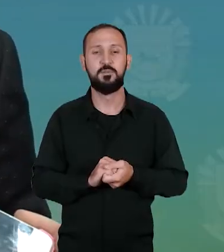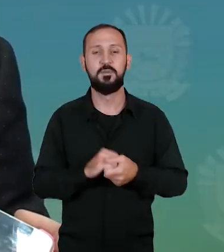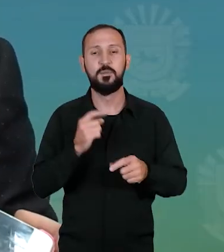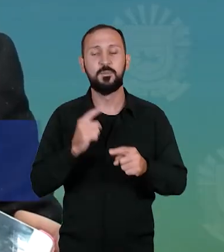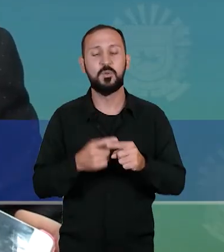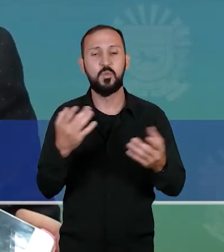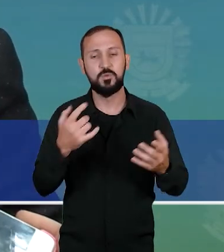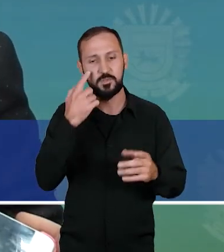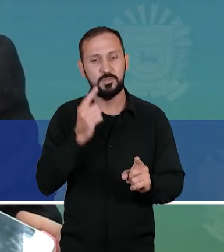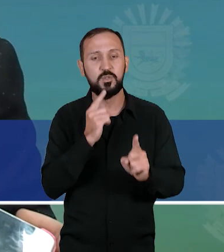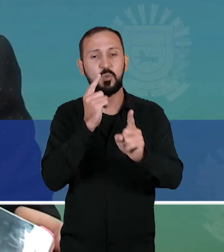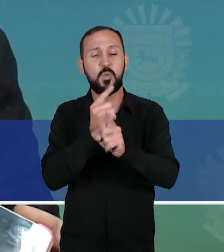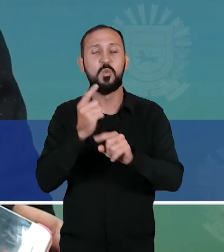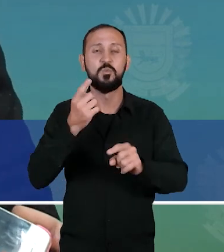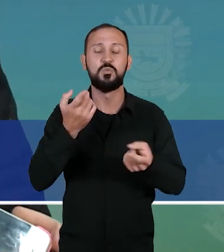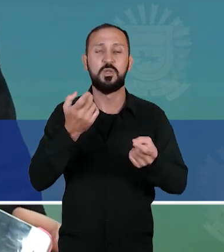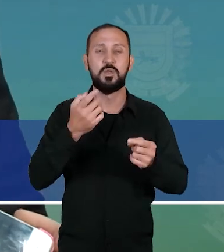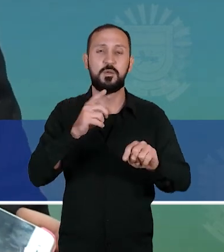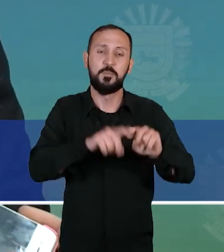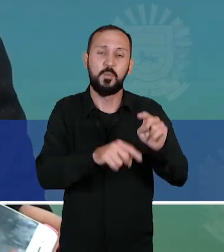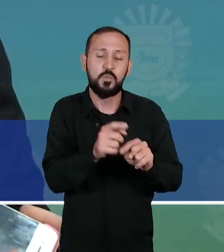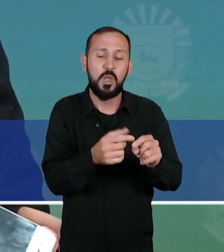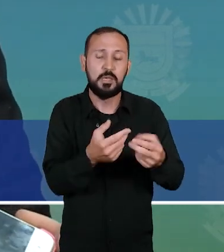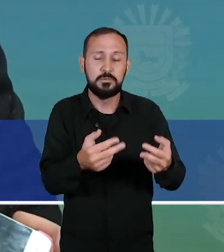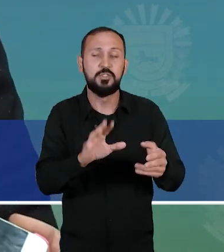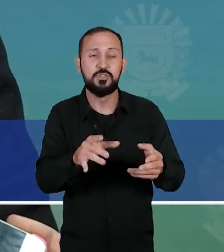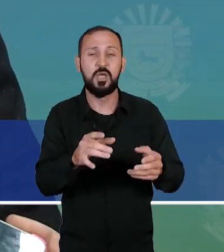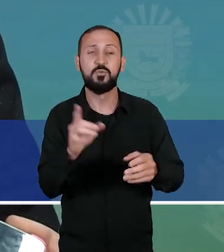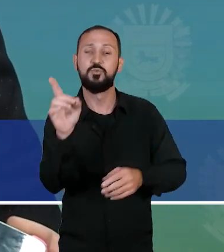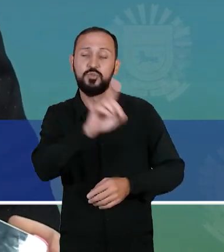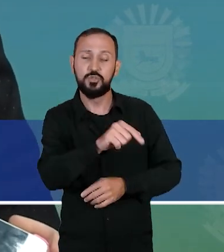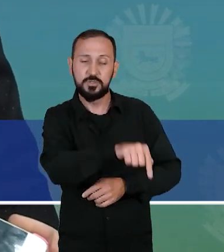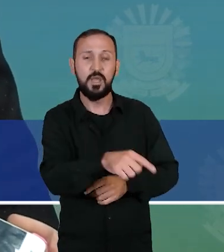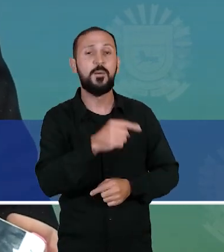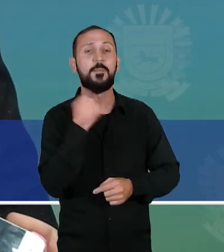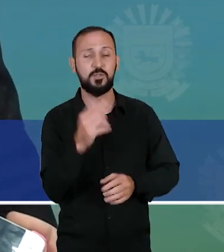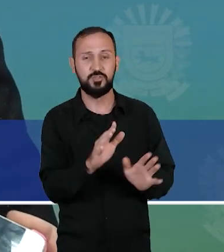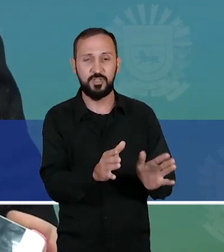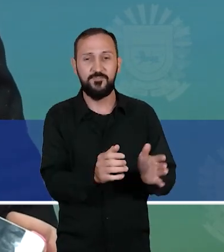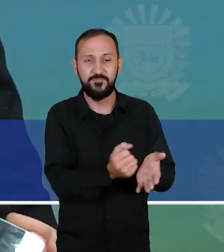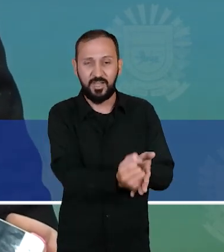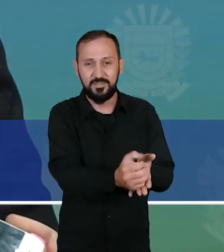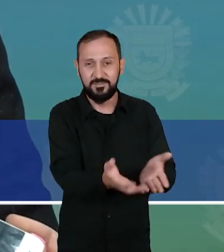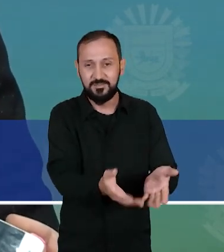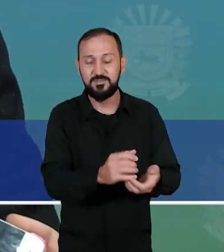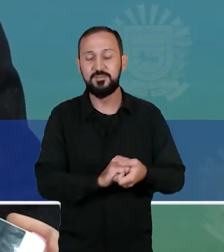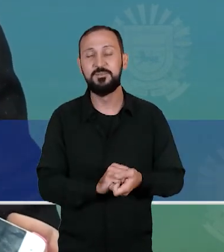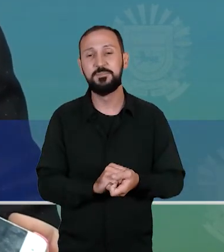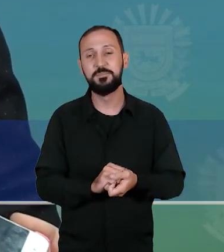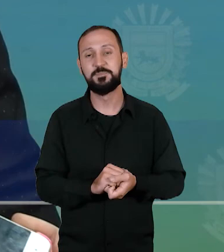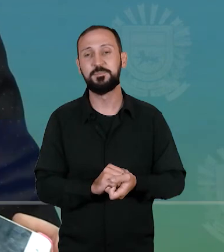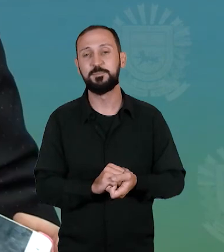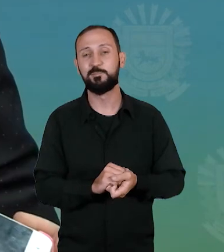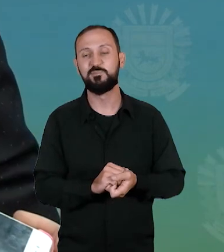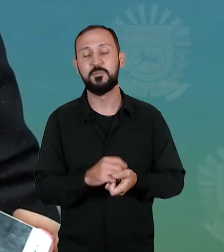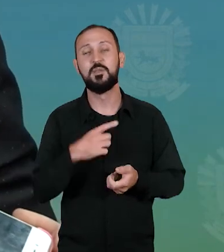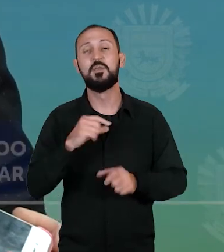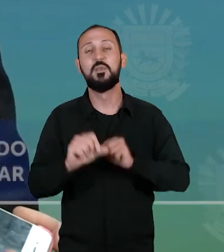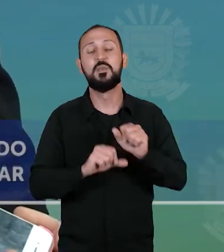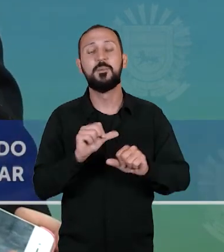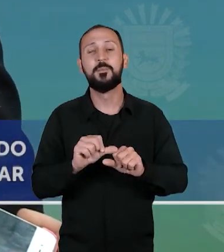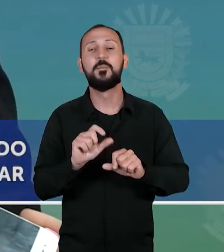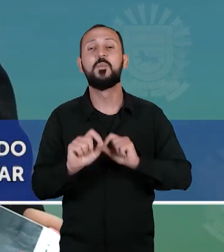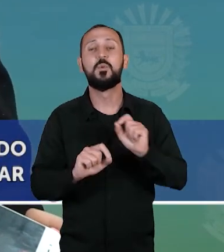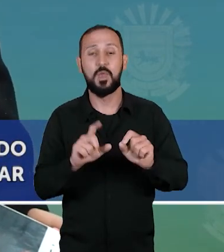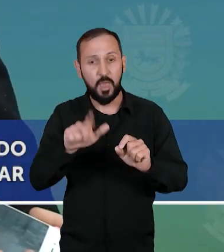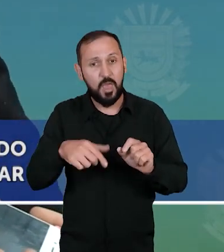Hoje em dia, o que se encontra muitos produtos vencidos nos mercados, principalmente, o pessoal do PROCON tem ido e multado. Né? E é